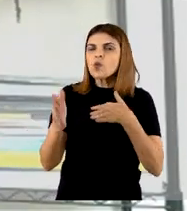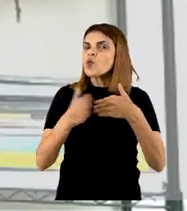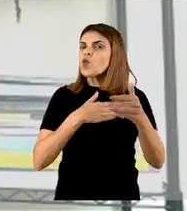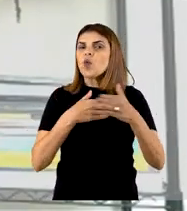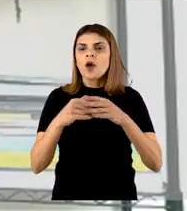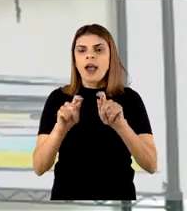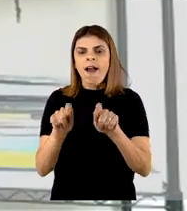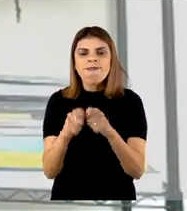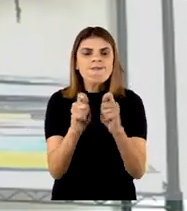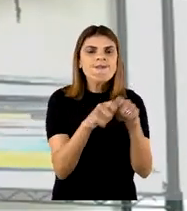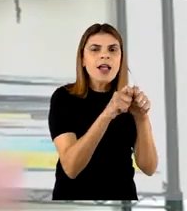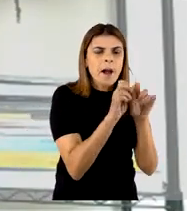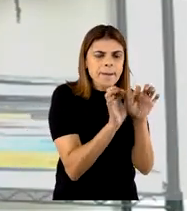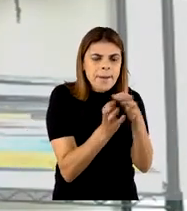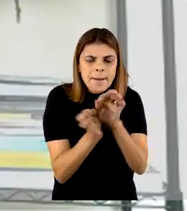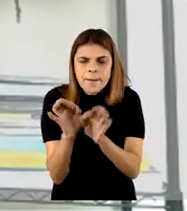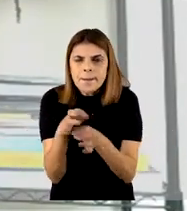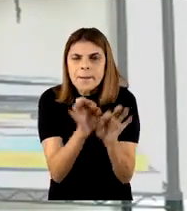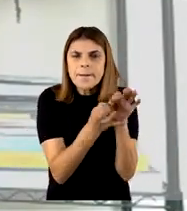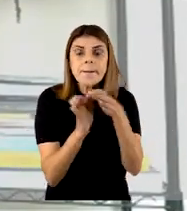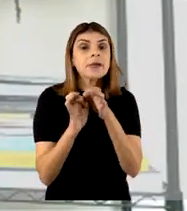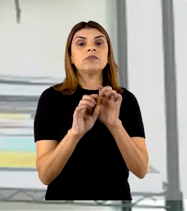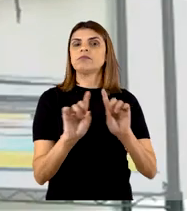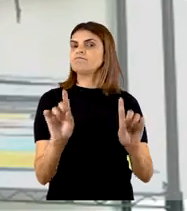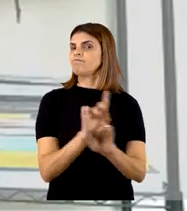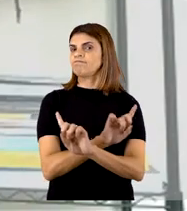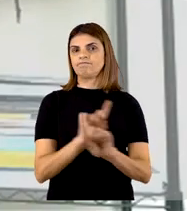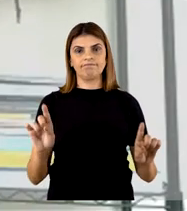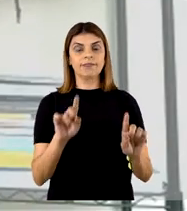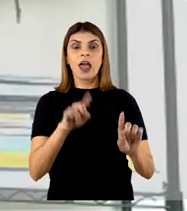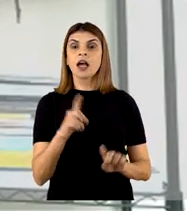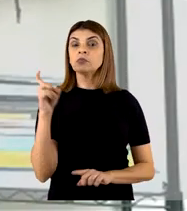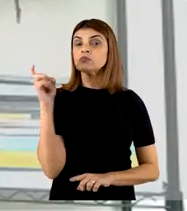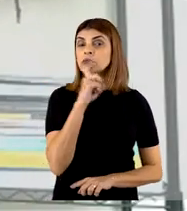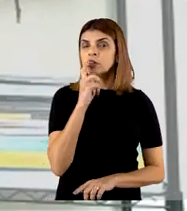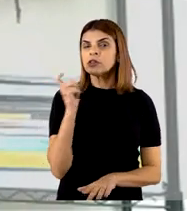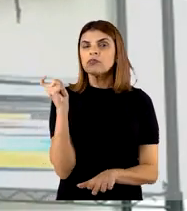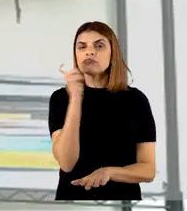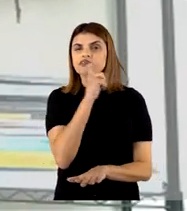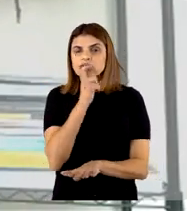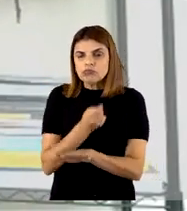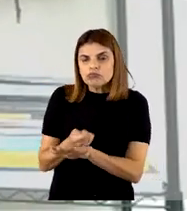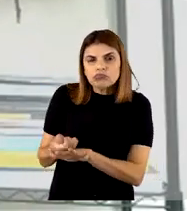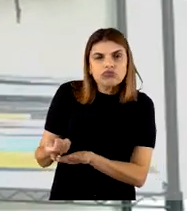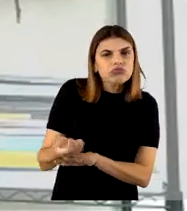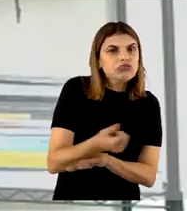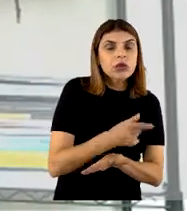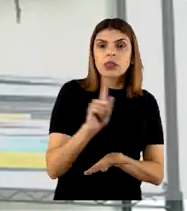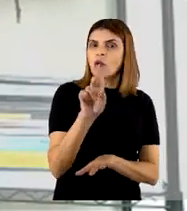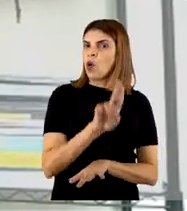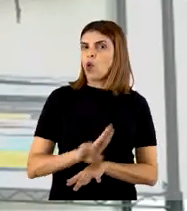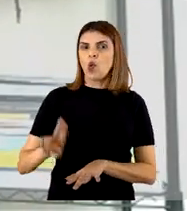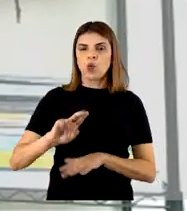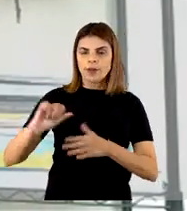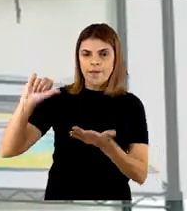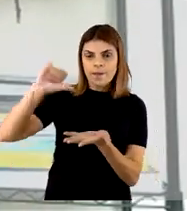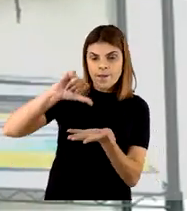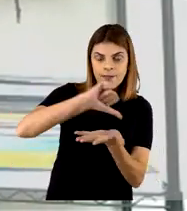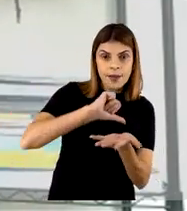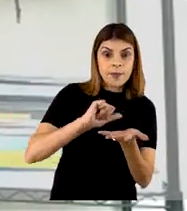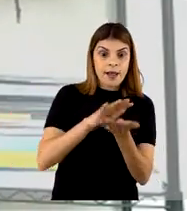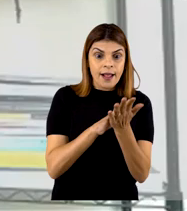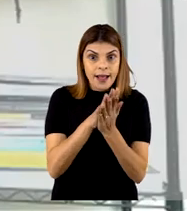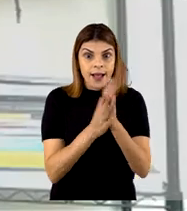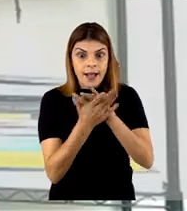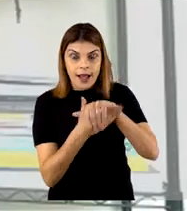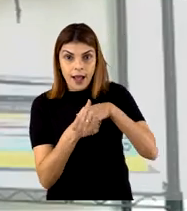de destruir micro-organismos. Então, isso é uma fake news, não devemos utilizar o vinagre para fazer